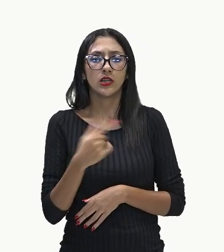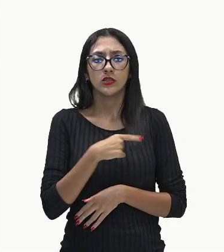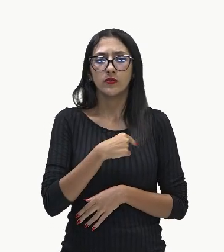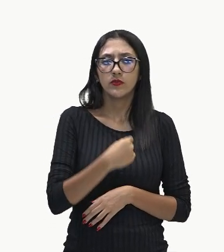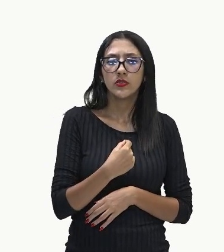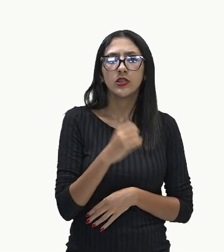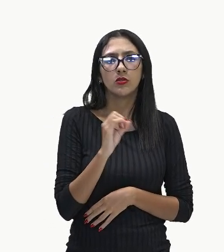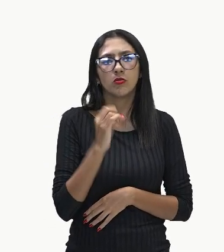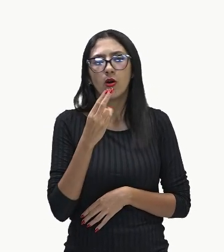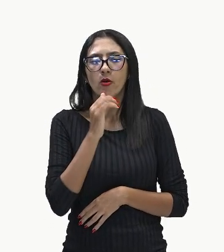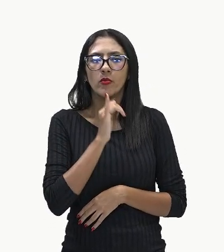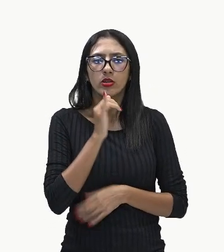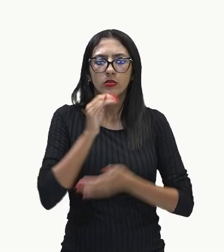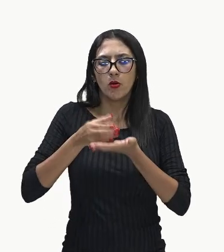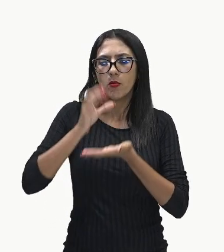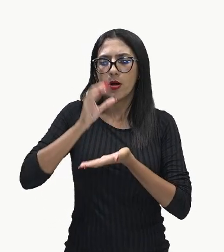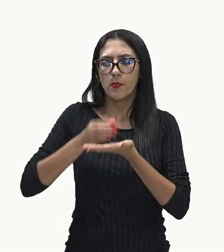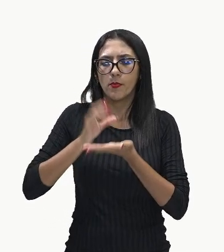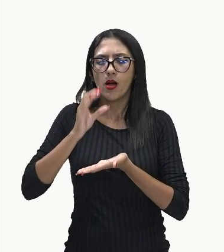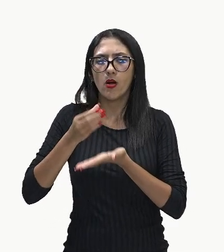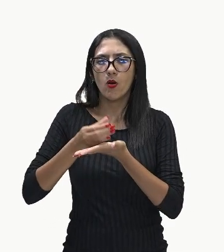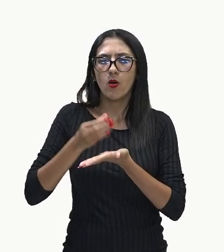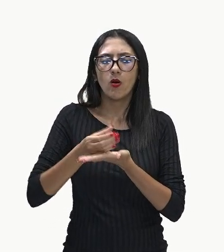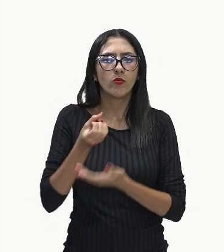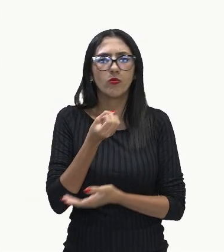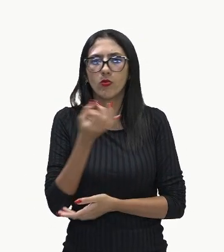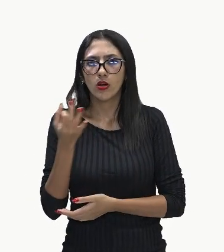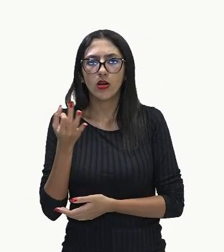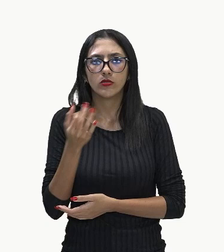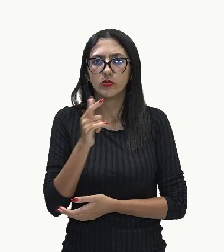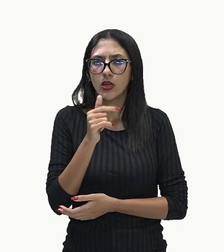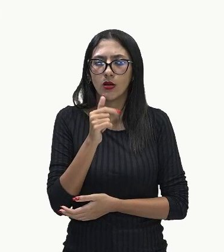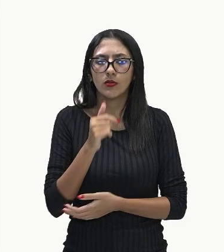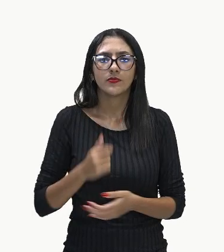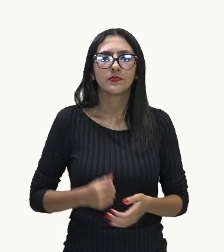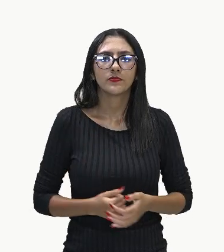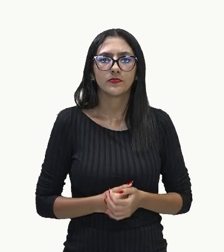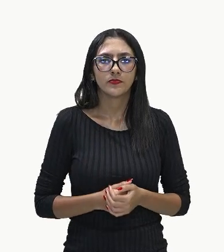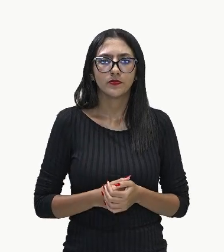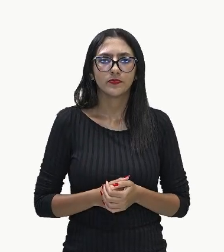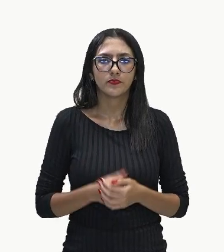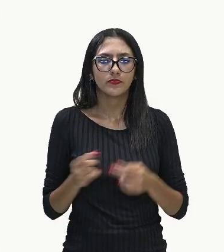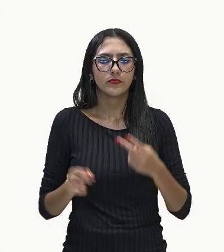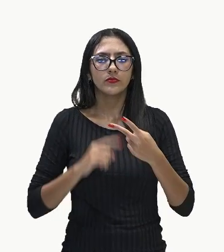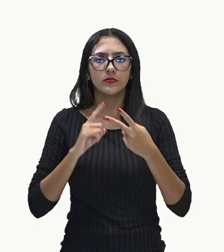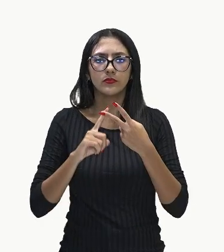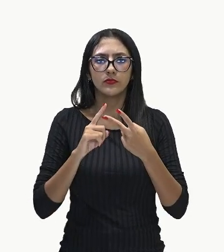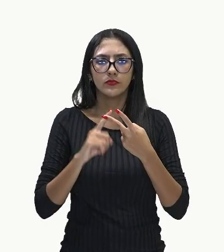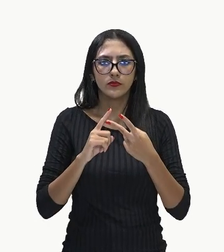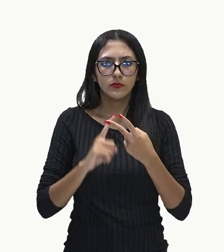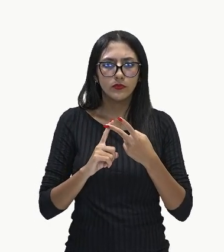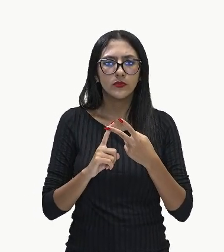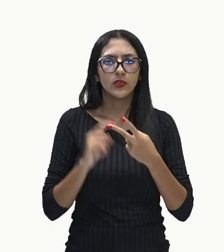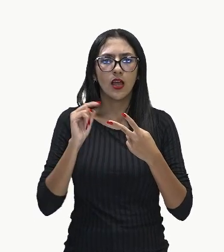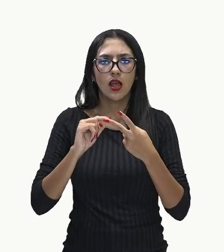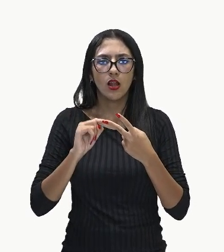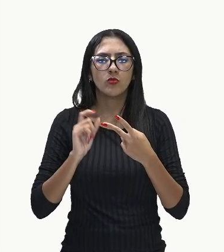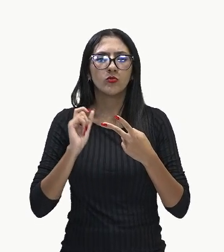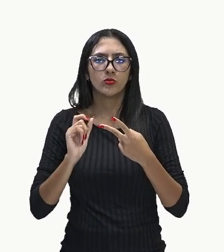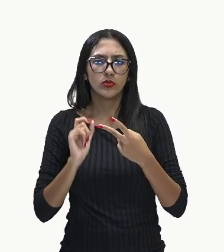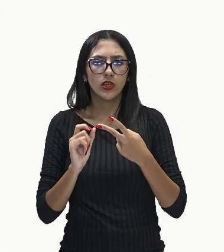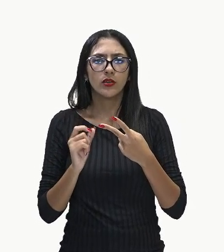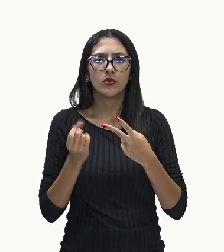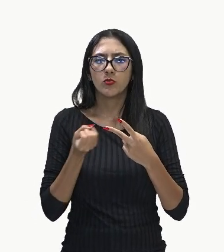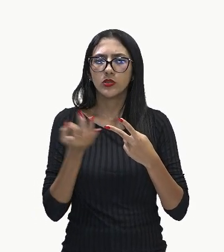número de copos de água ingeridos em um dia, assim por diante. E as quantitativas contínuas, elas